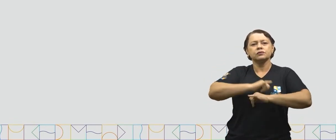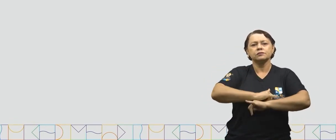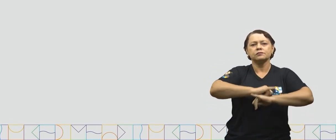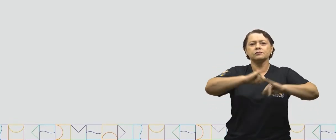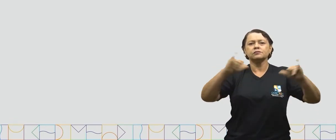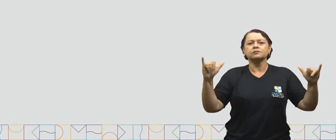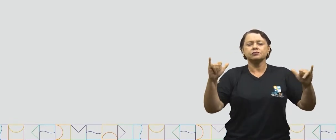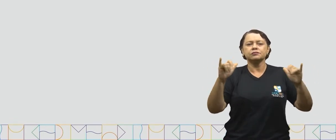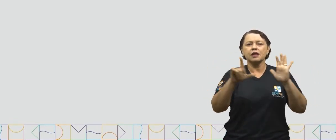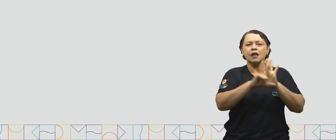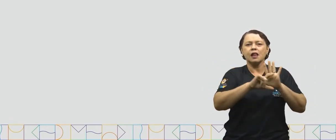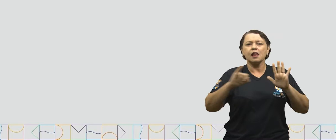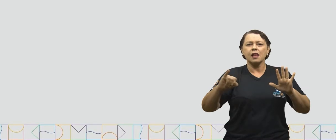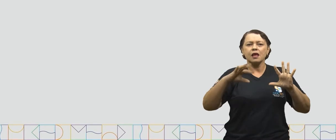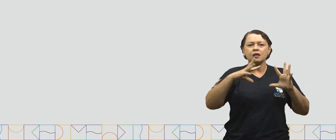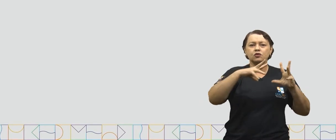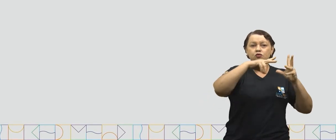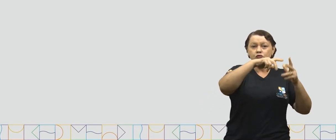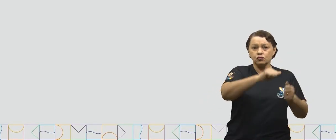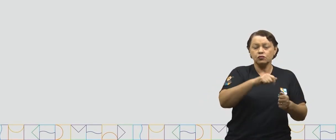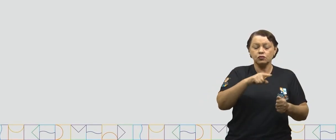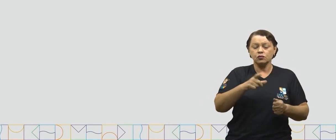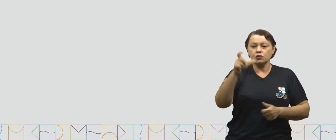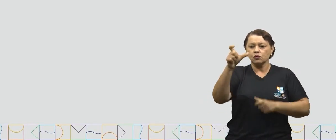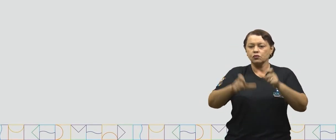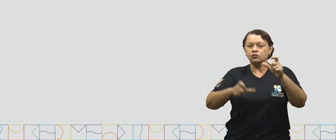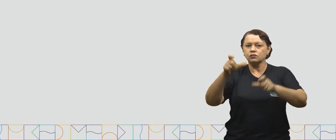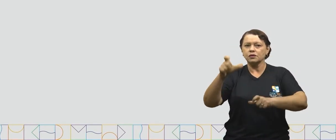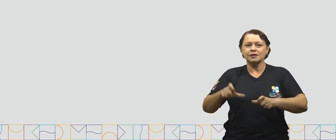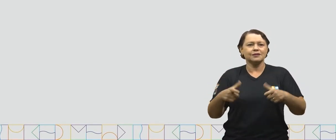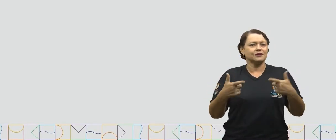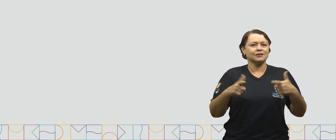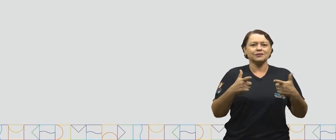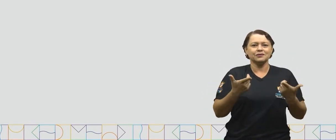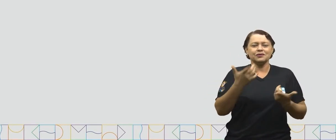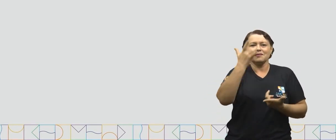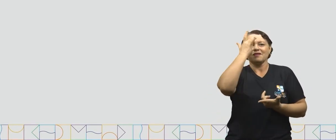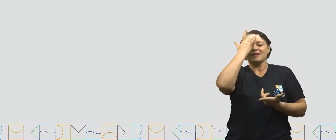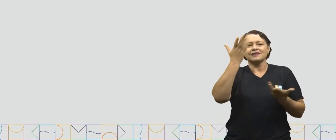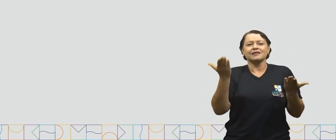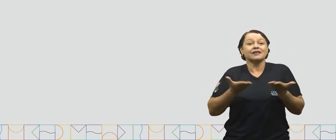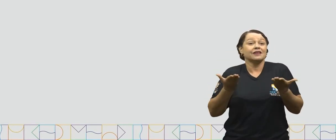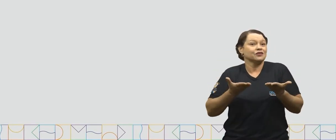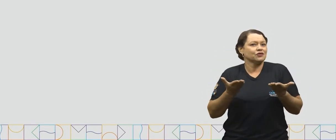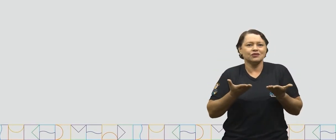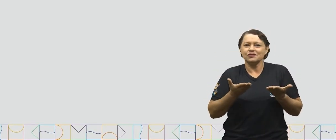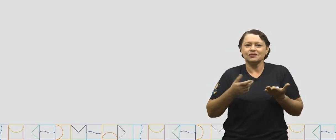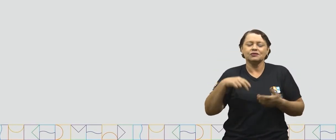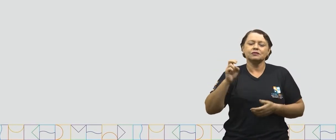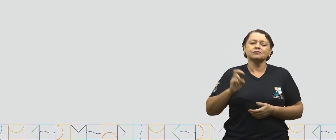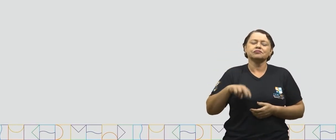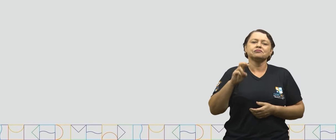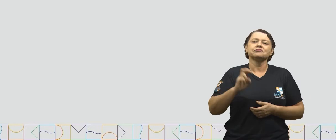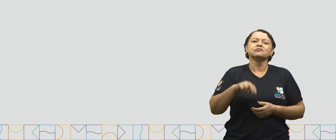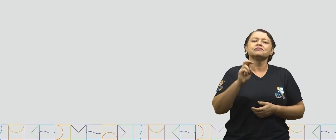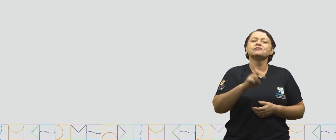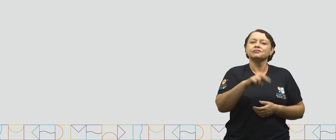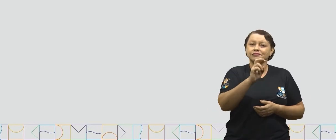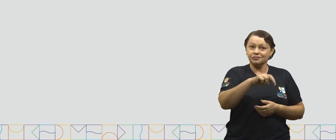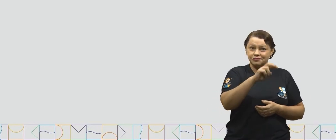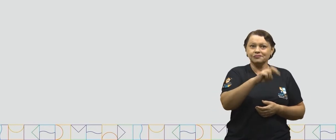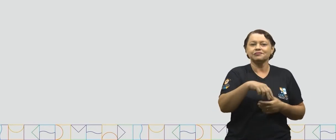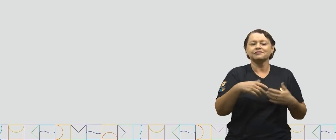todo o território. Os mensageiros não tinham as facilidades de hoje em dia e faziam os percursos a